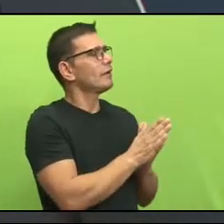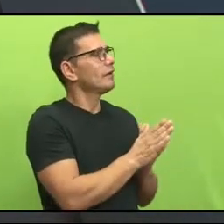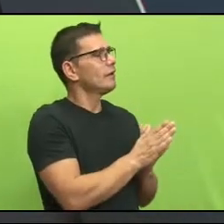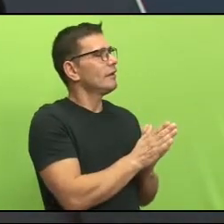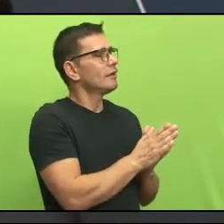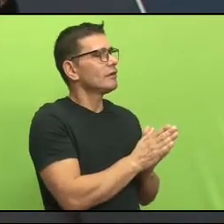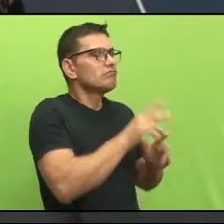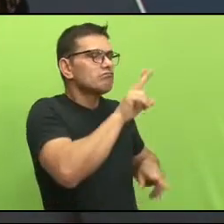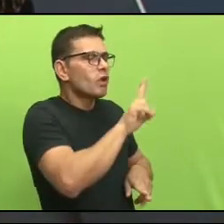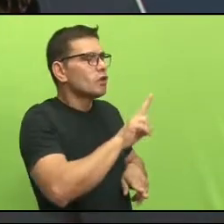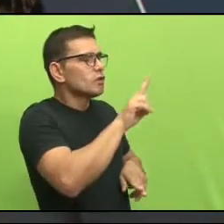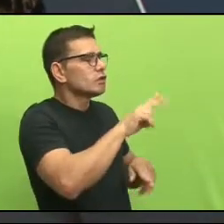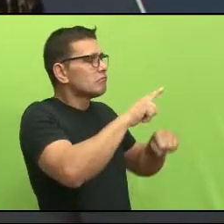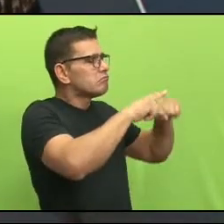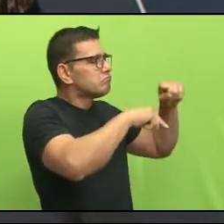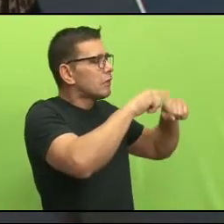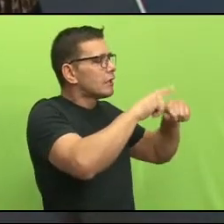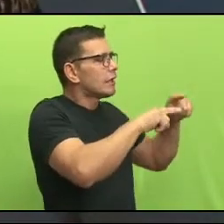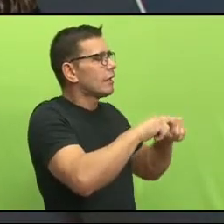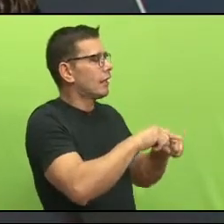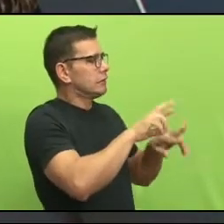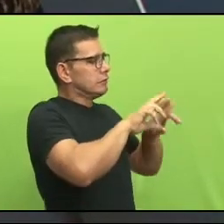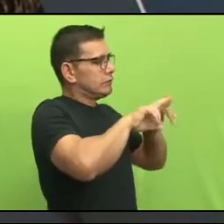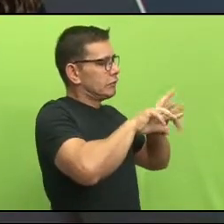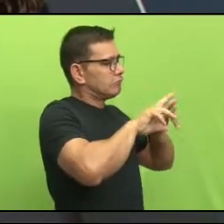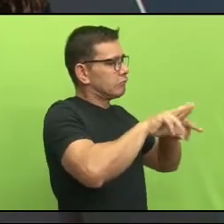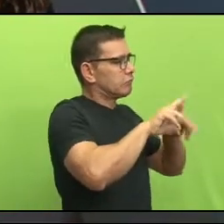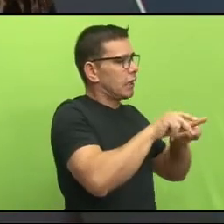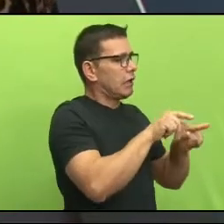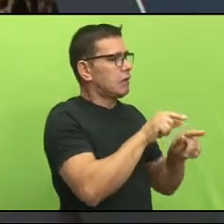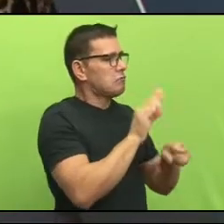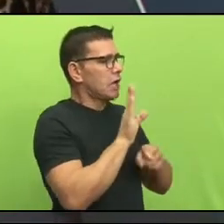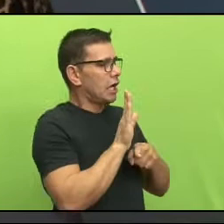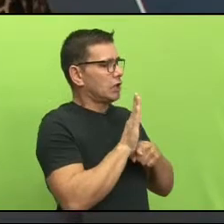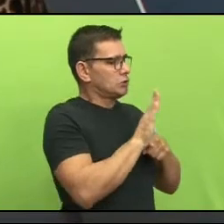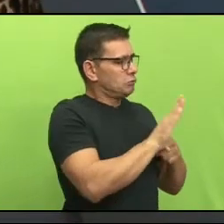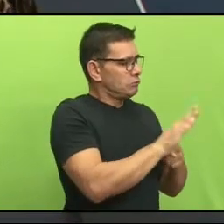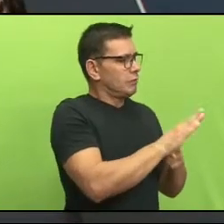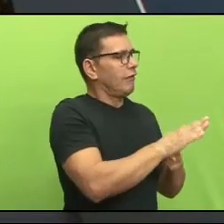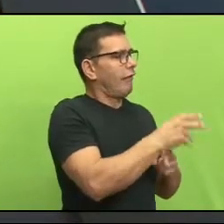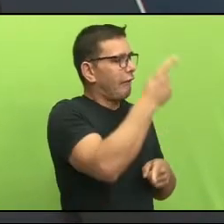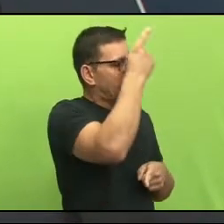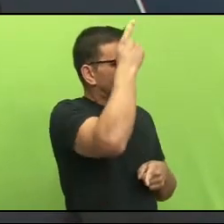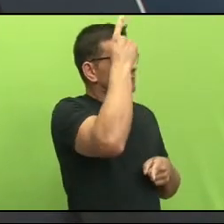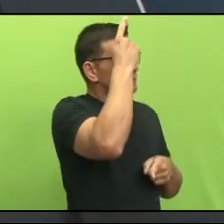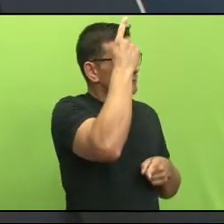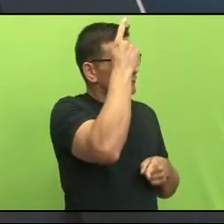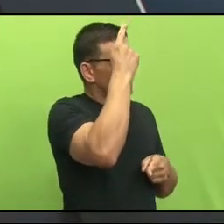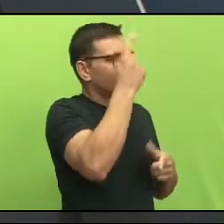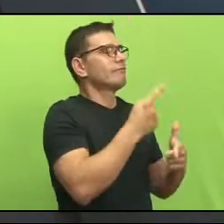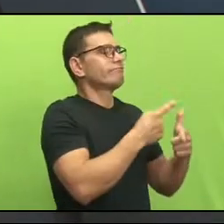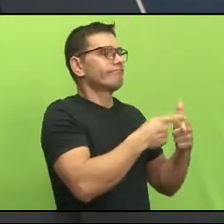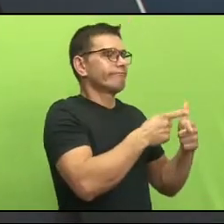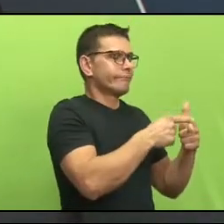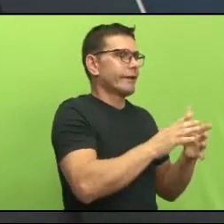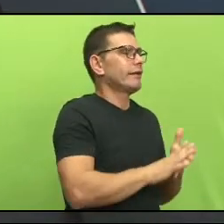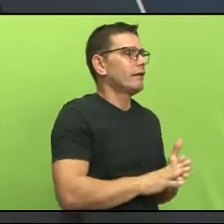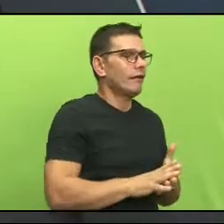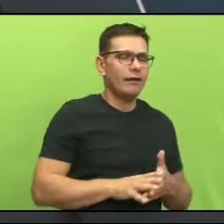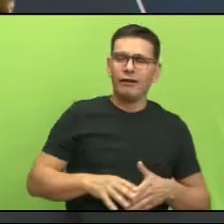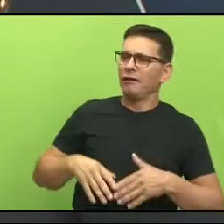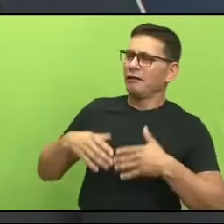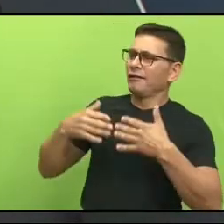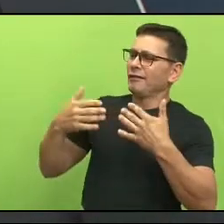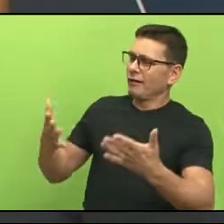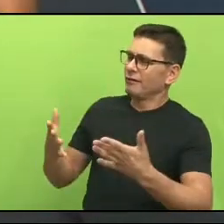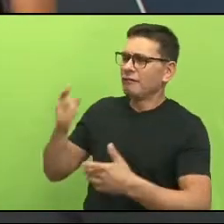usamos ferramentas diferenciadas para potencializar, né, o nosso trabalho. Pensando